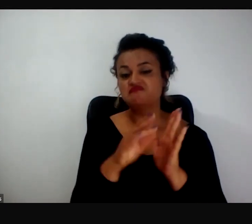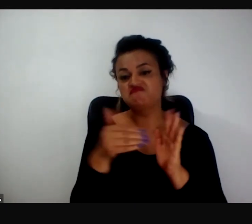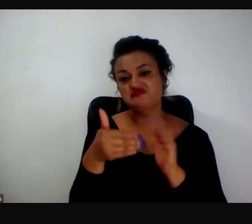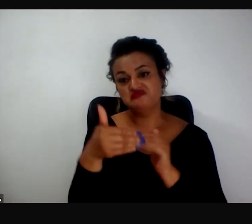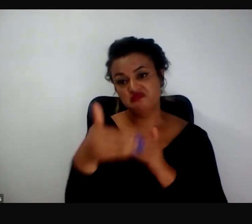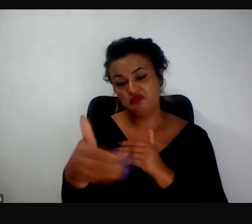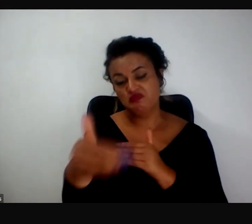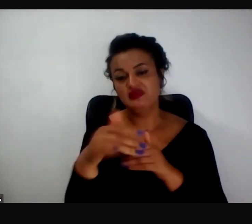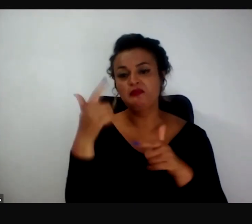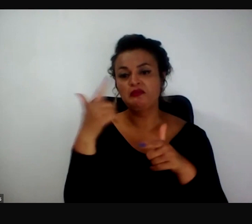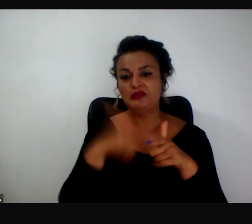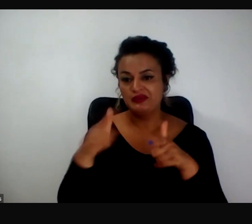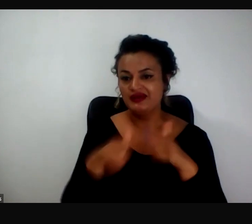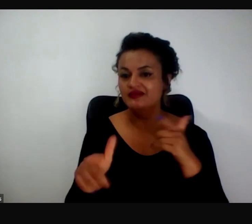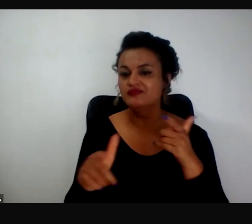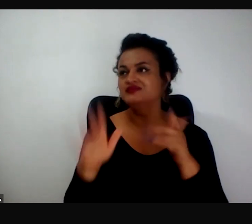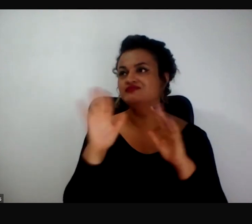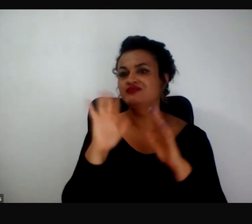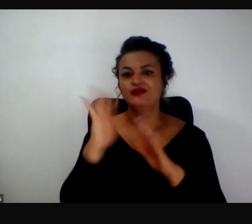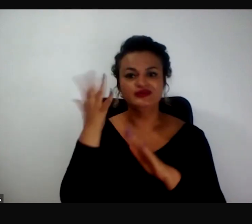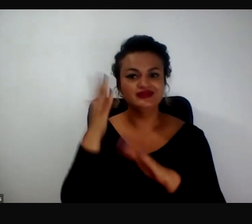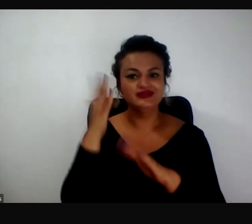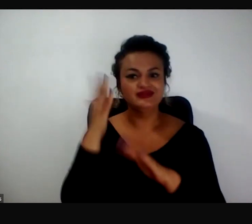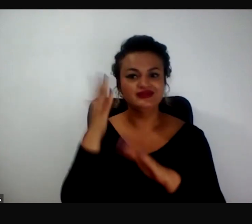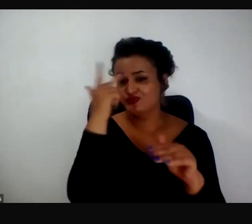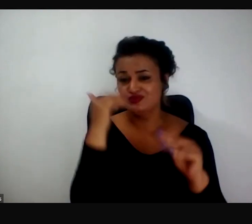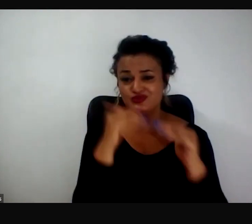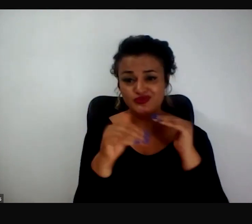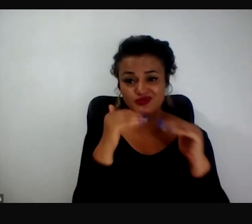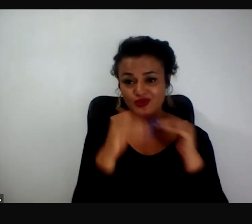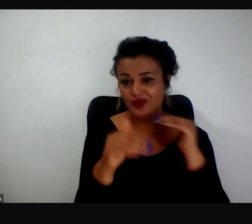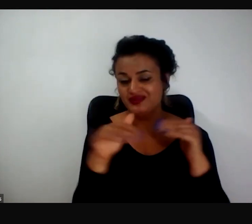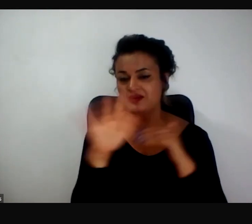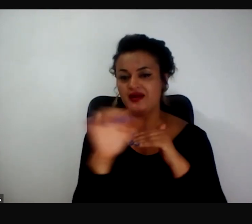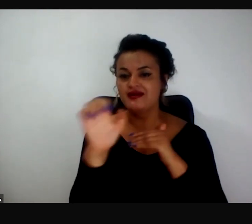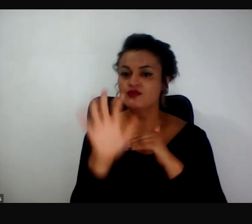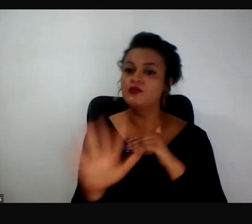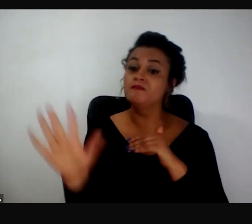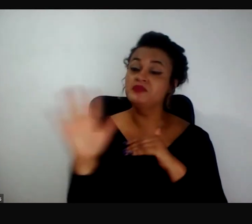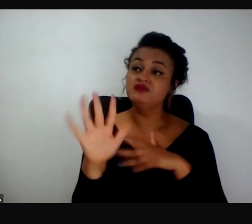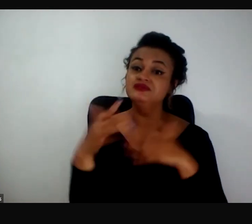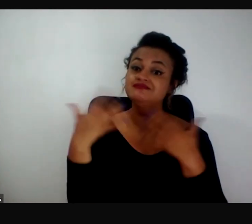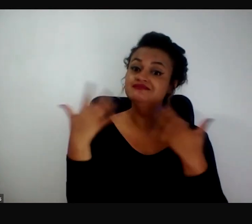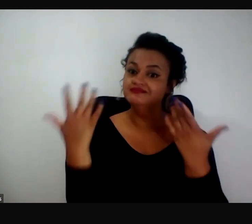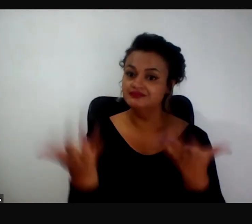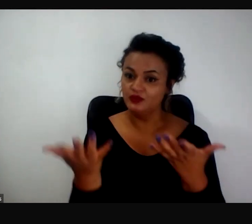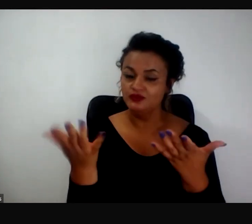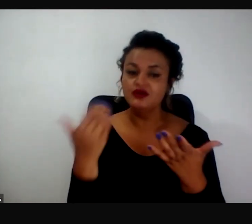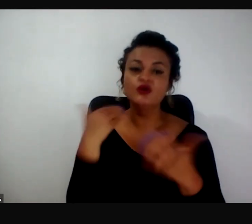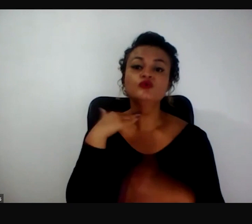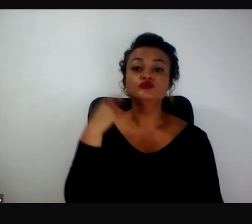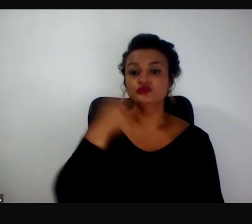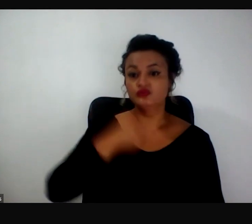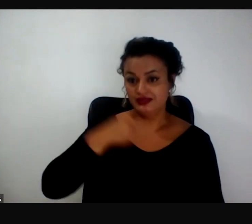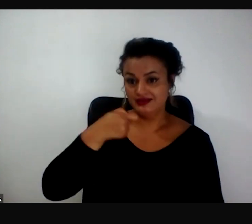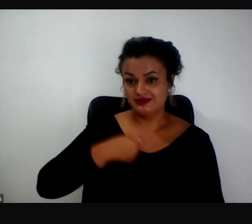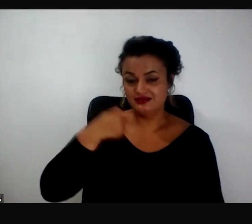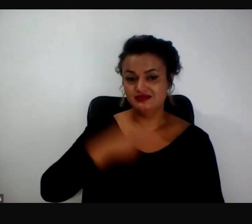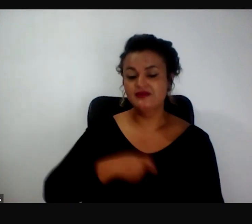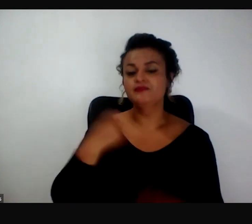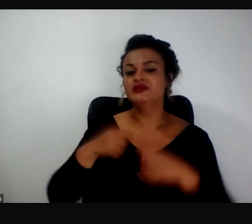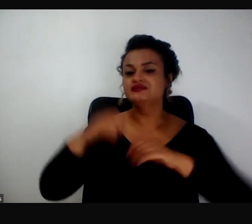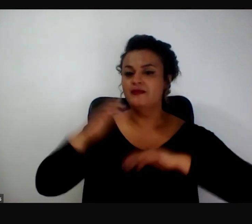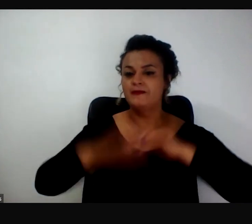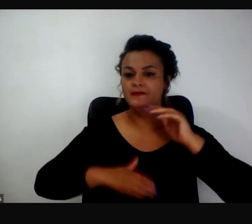ter discordâncias com o direito europeu e então o juiz que deverá aplicar